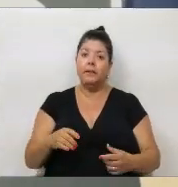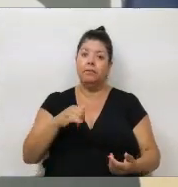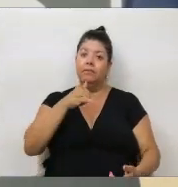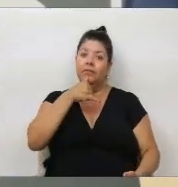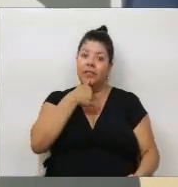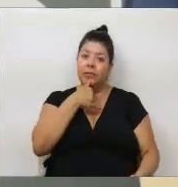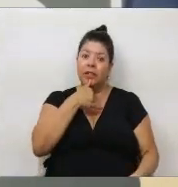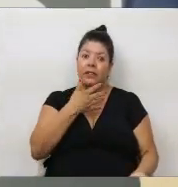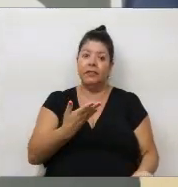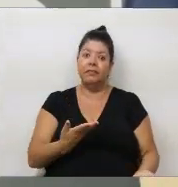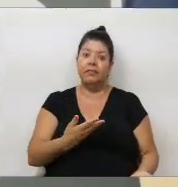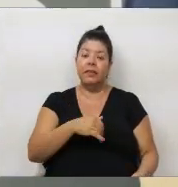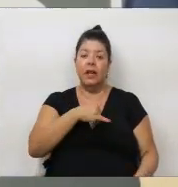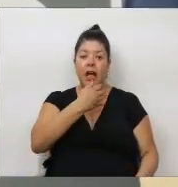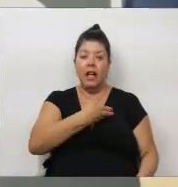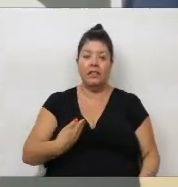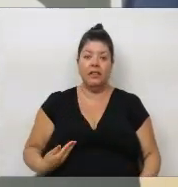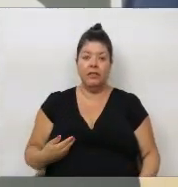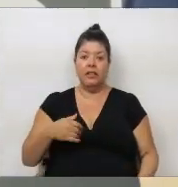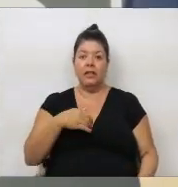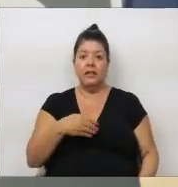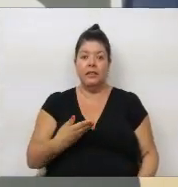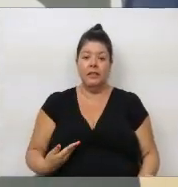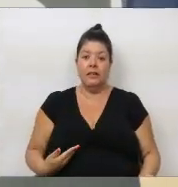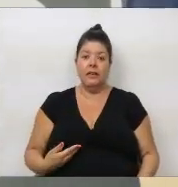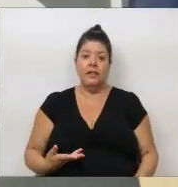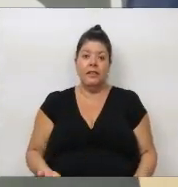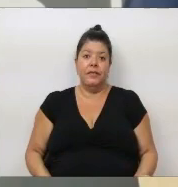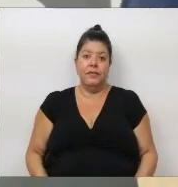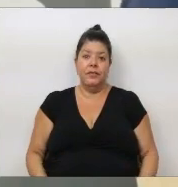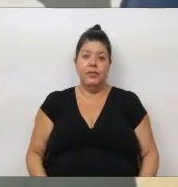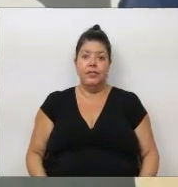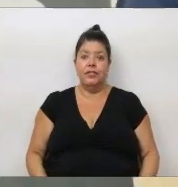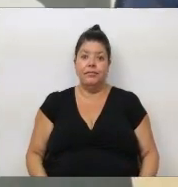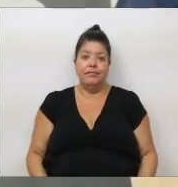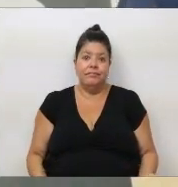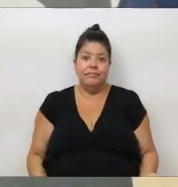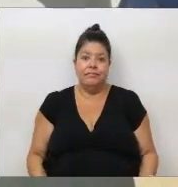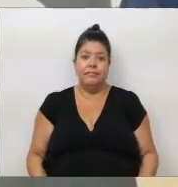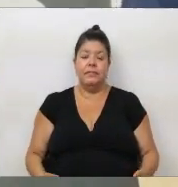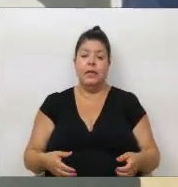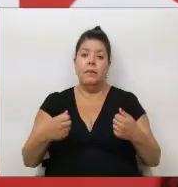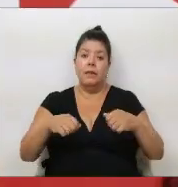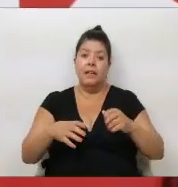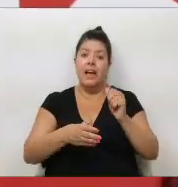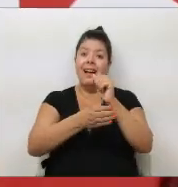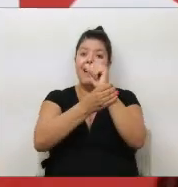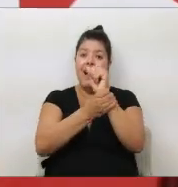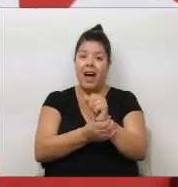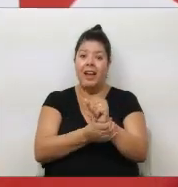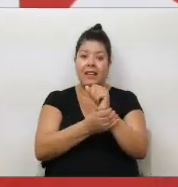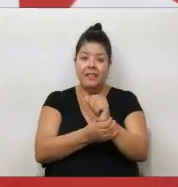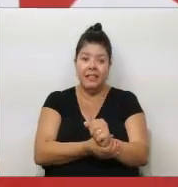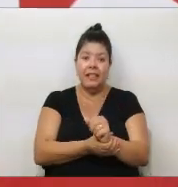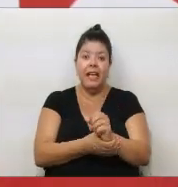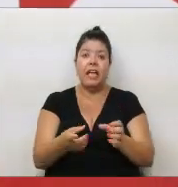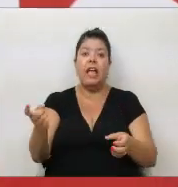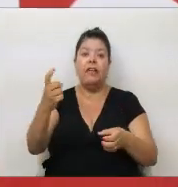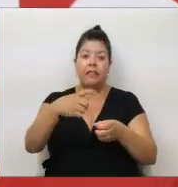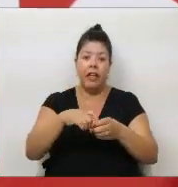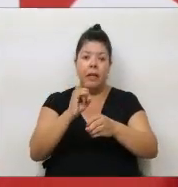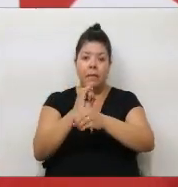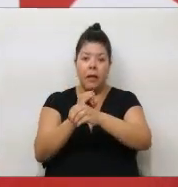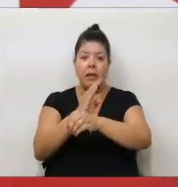infelizmente a segurança pública hoje, nós vamos ter que ter um plano municipal de segurança pública para garantir que quem vem para